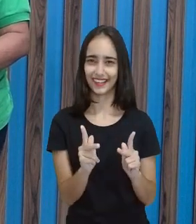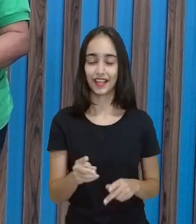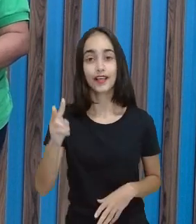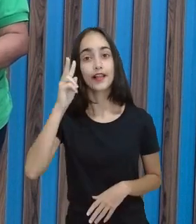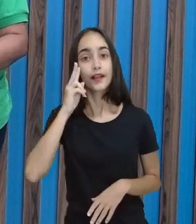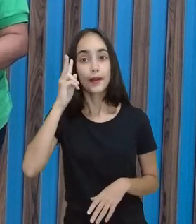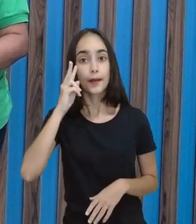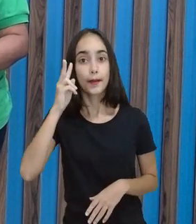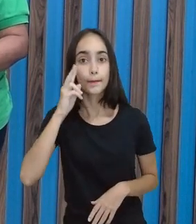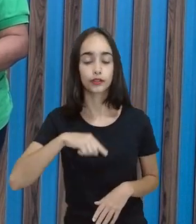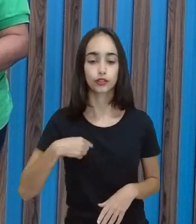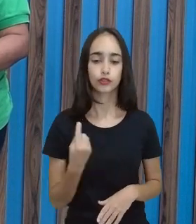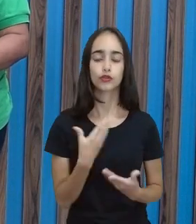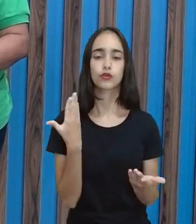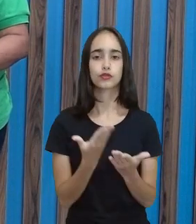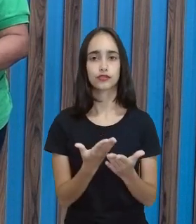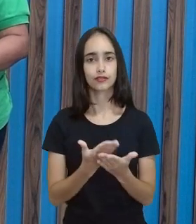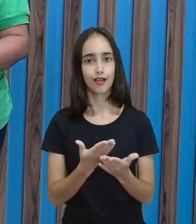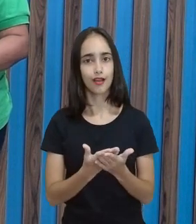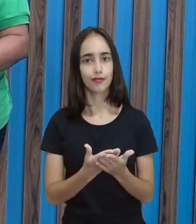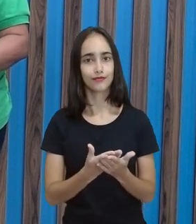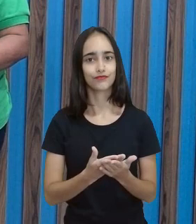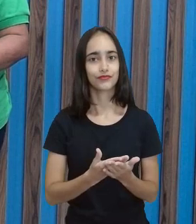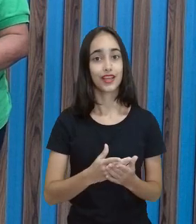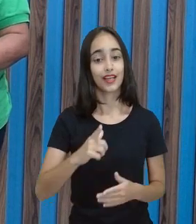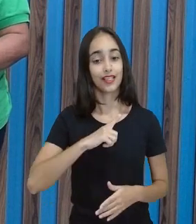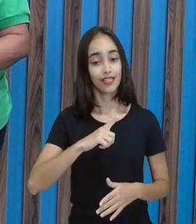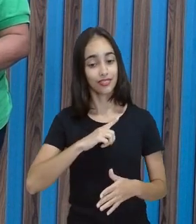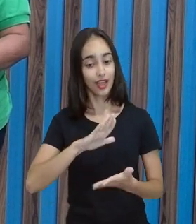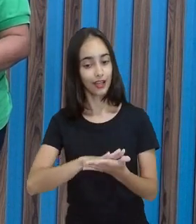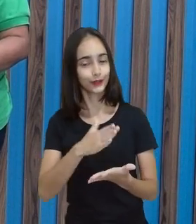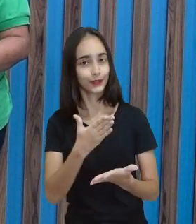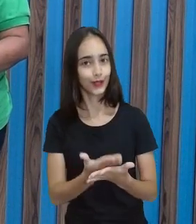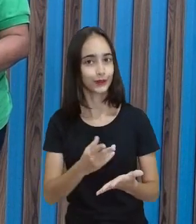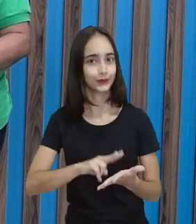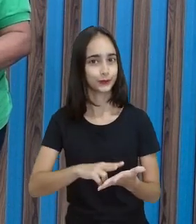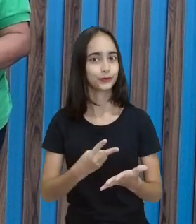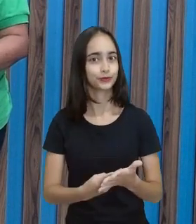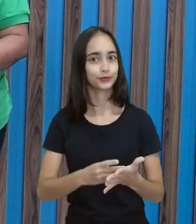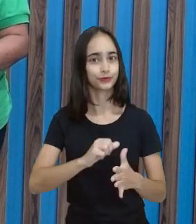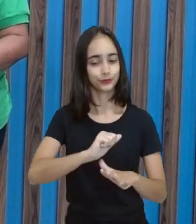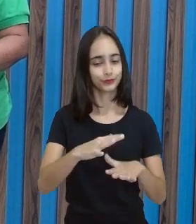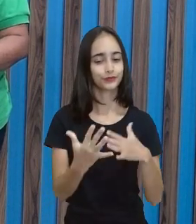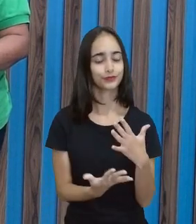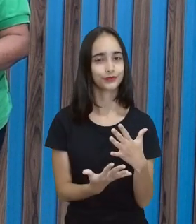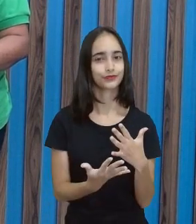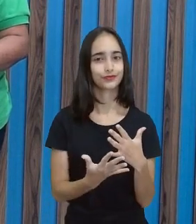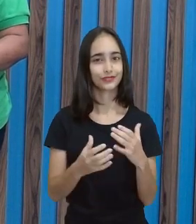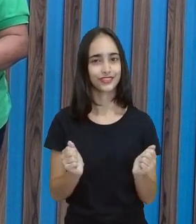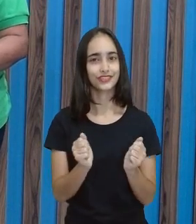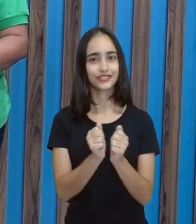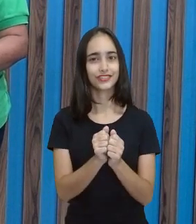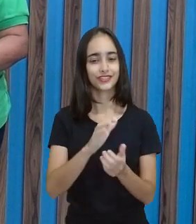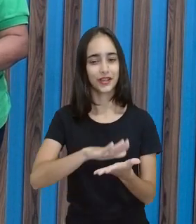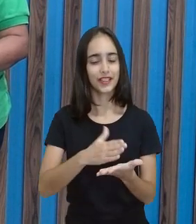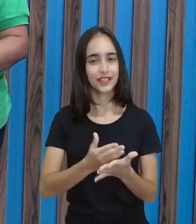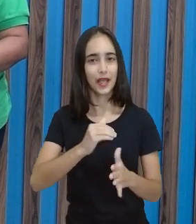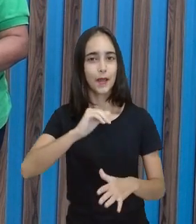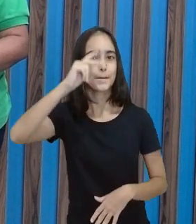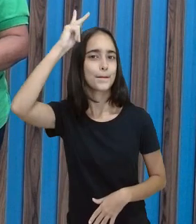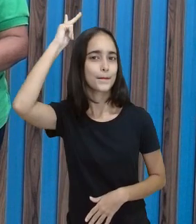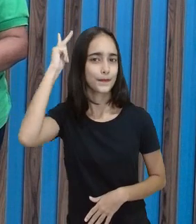que esta aula ela está sendo traduzida para a língua brasileira de sinais e nós estamos aqui com a Karen